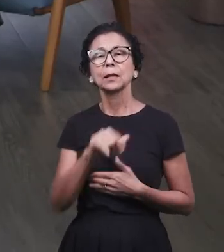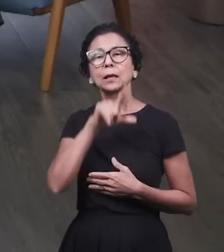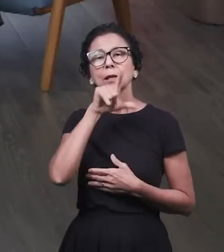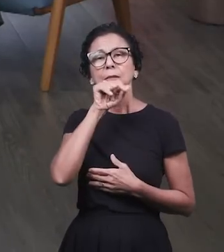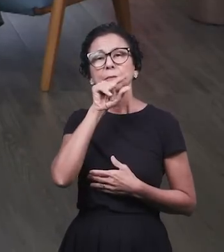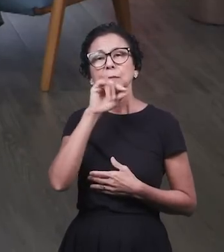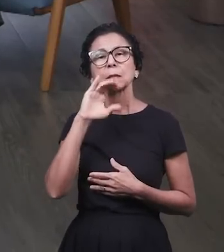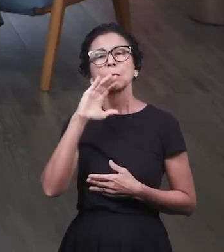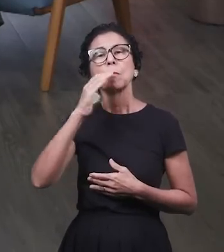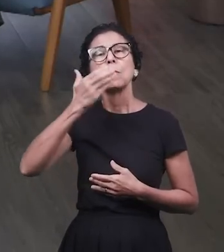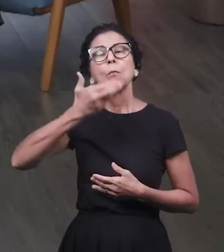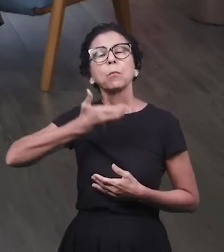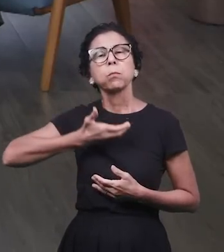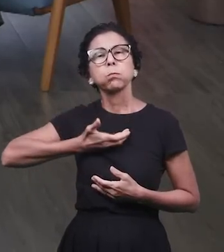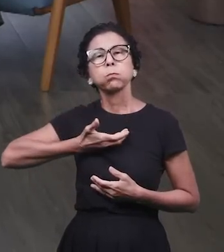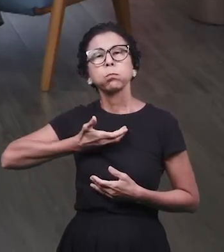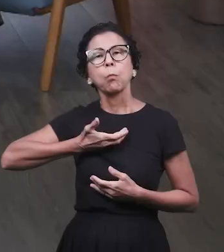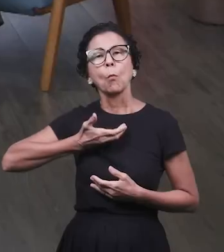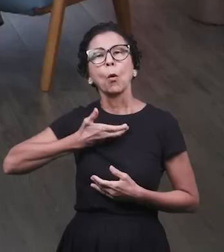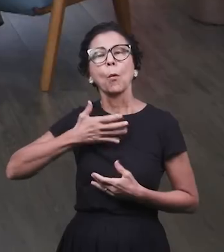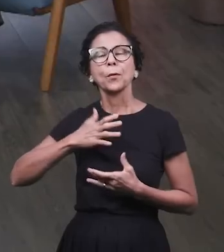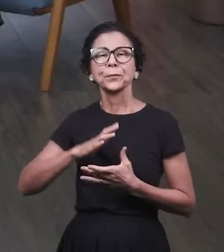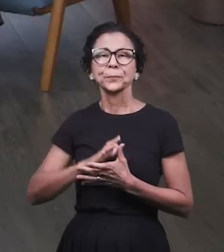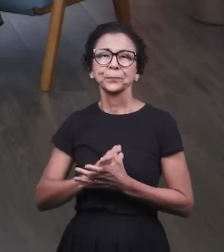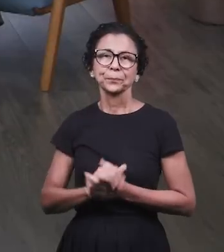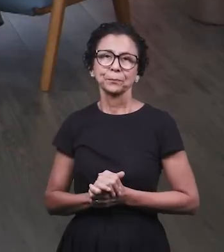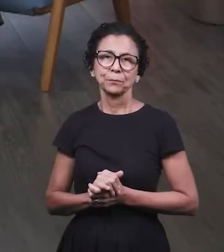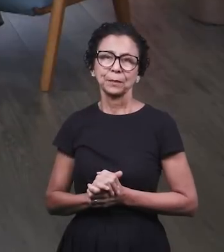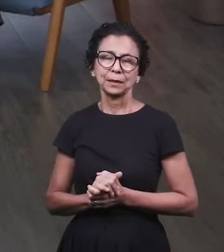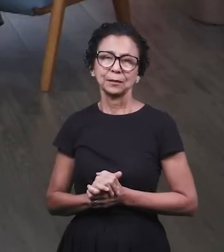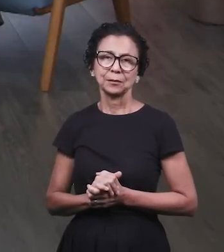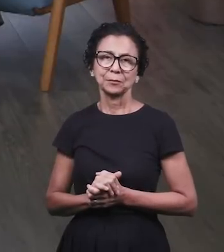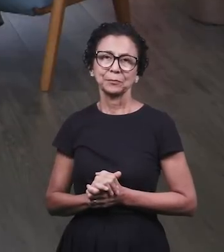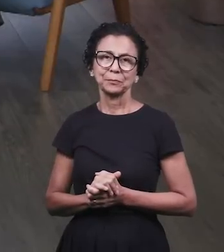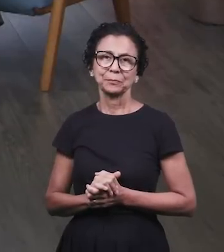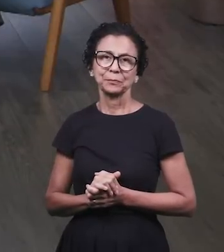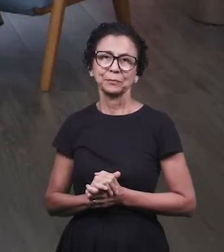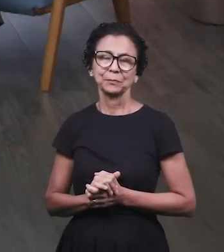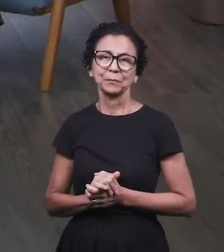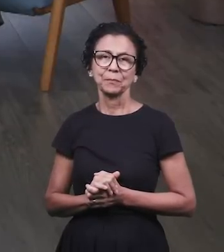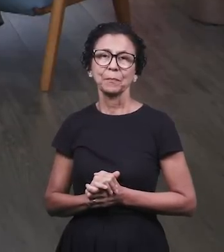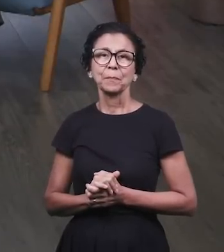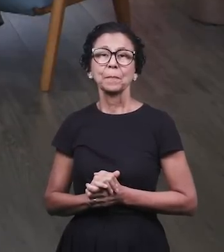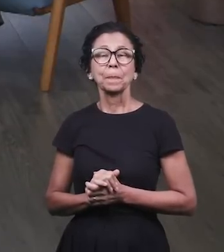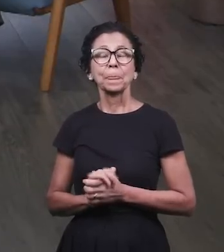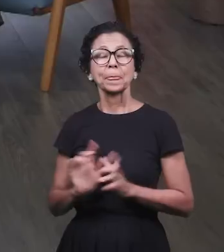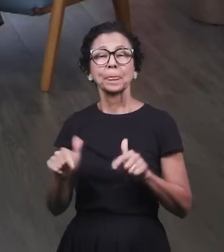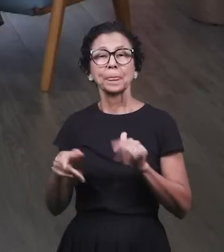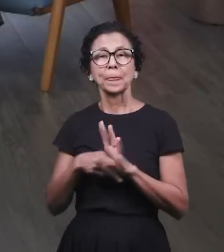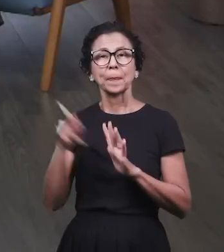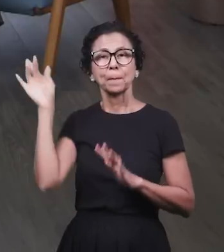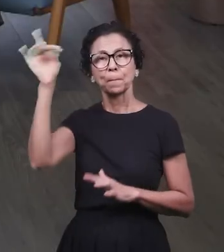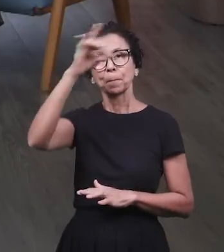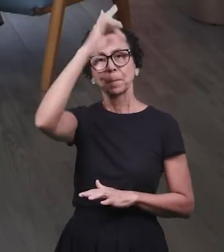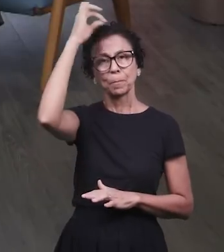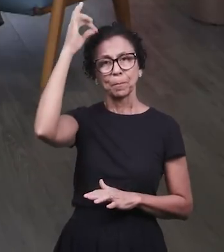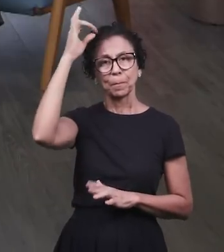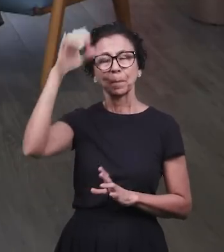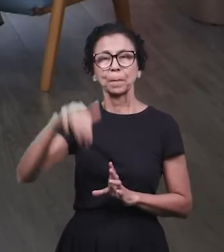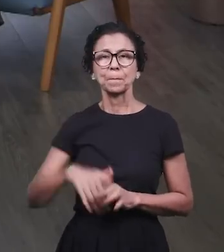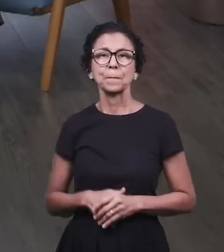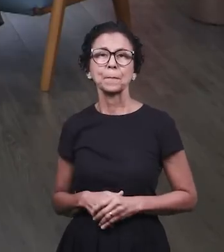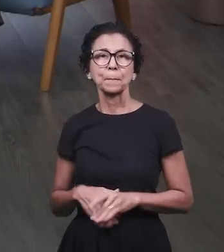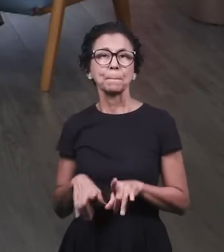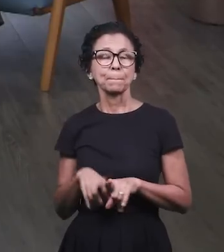lábios. Então, tudo isso é resultado da ação, da operação do Espírito Santo na igreja fiel. Isso é